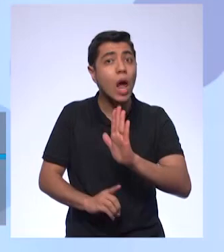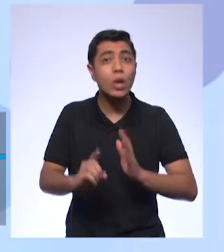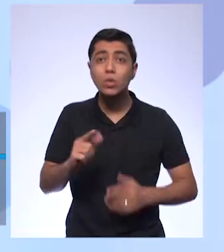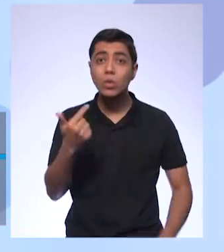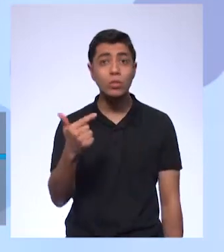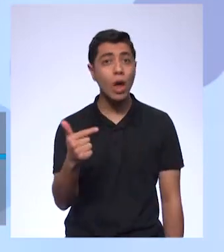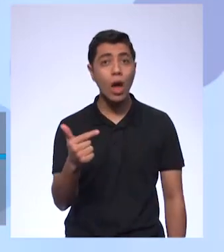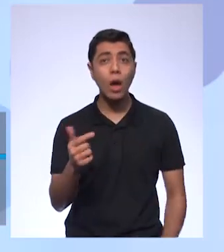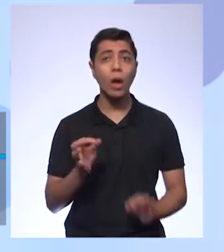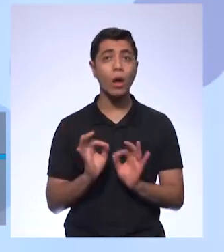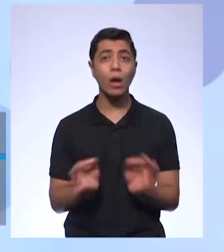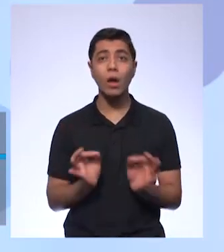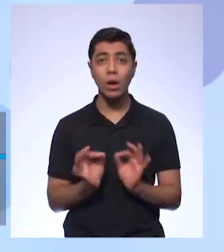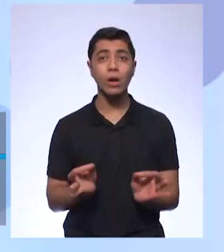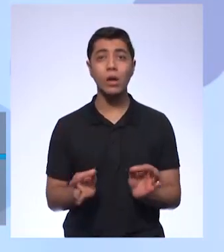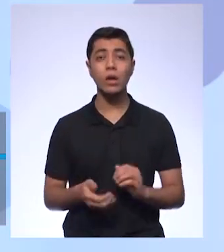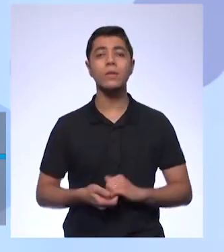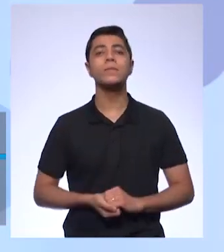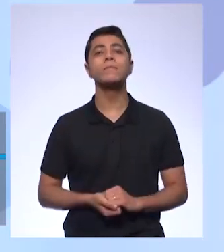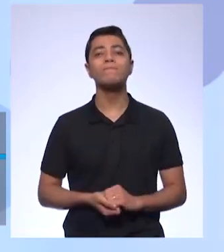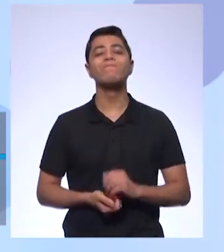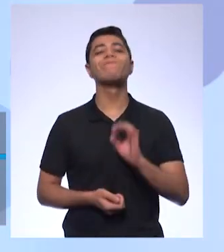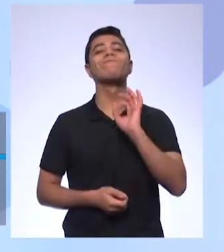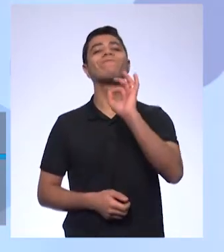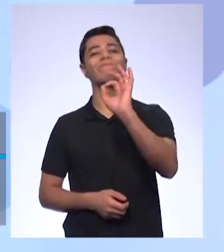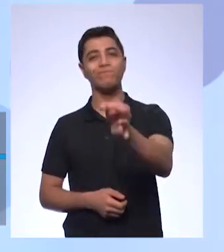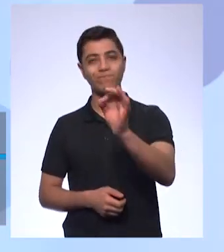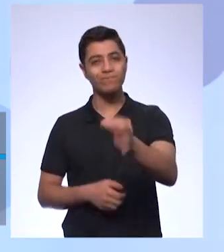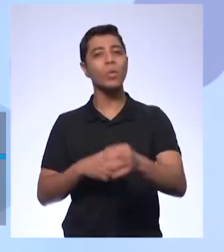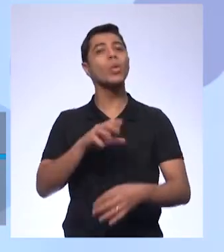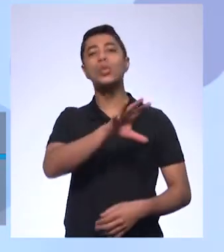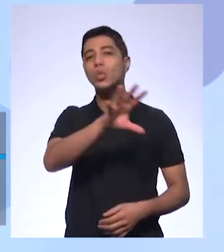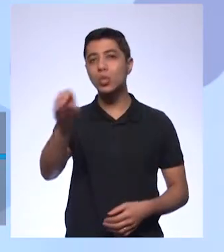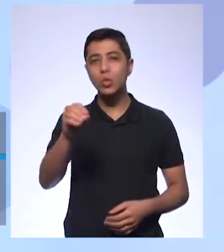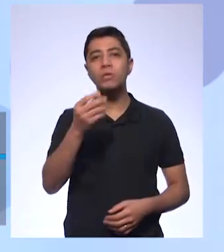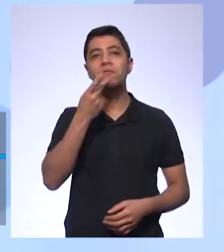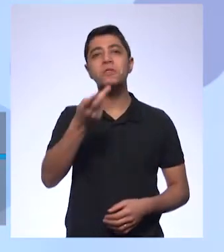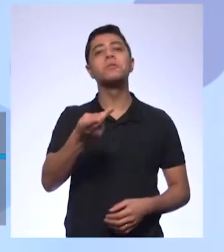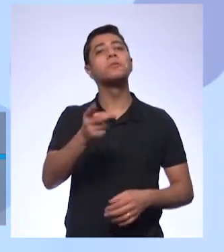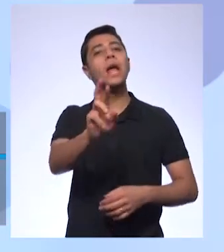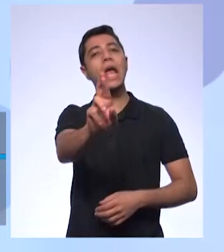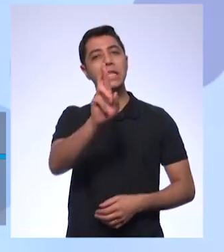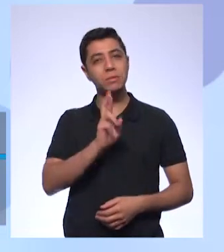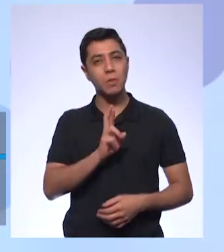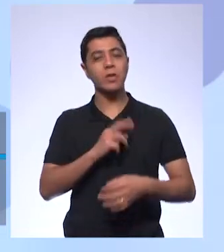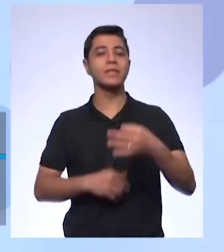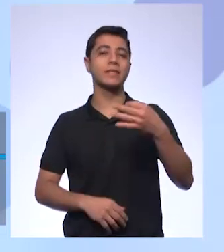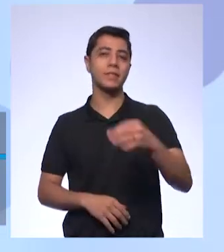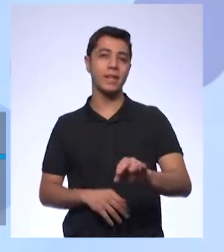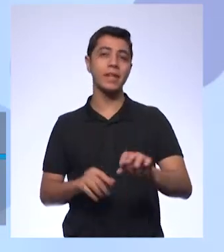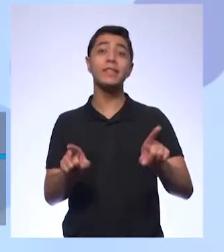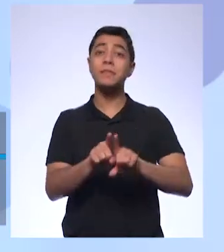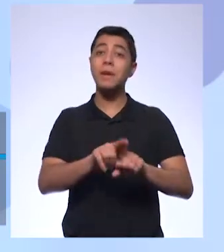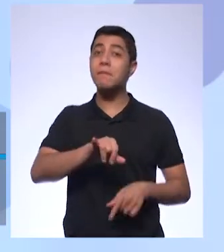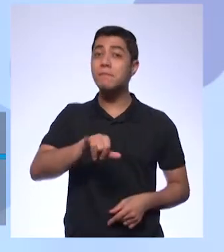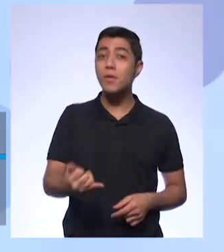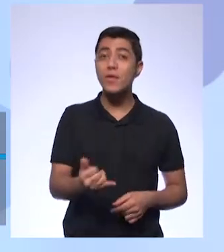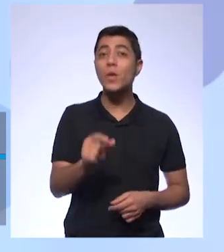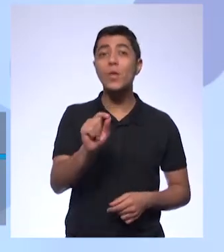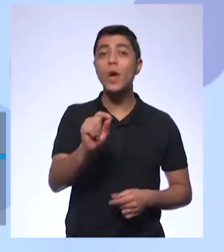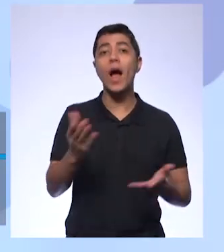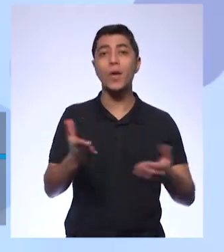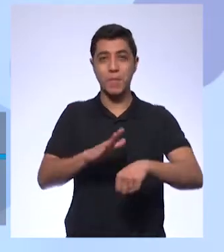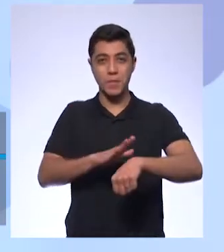é isso mesmo, todas as colocações estão corretas, inclusive, aproveitando esse momento aqui da devolutiva da interação, um